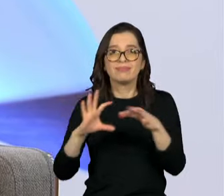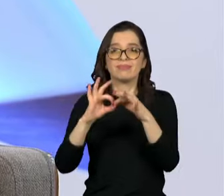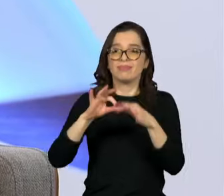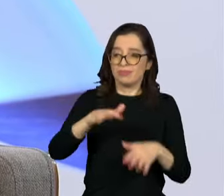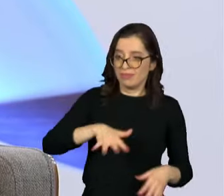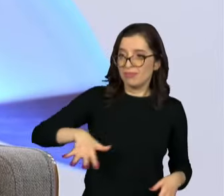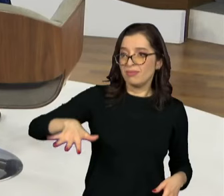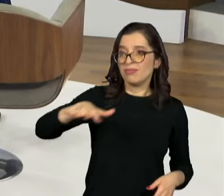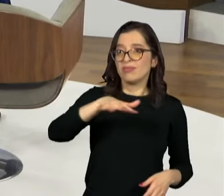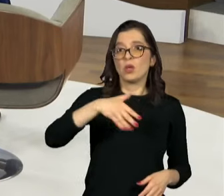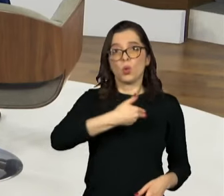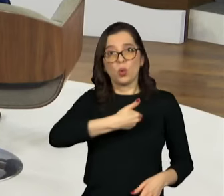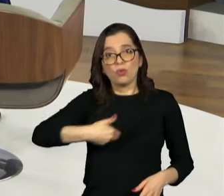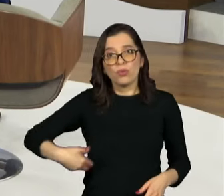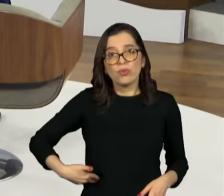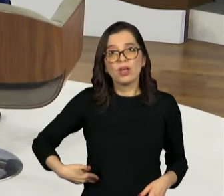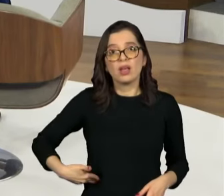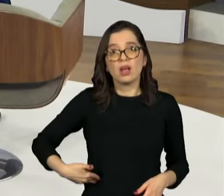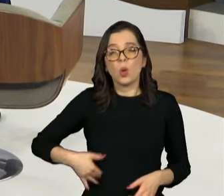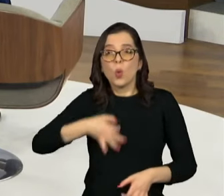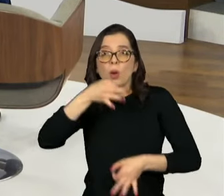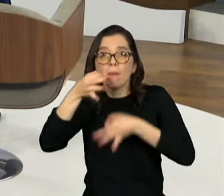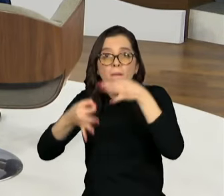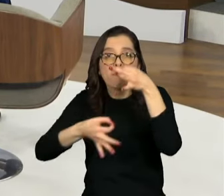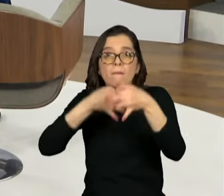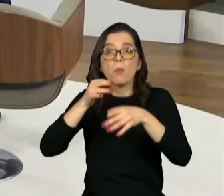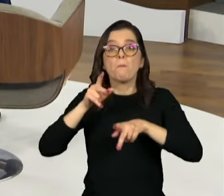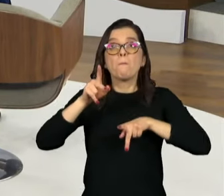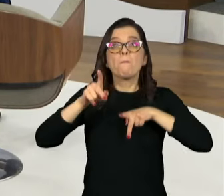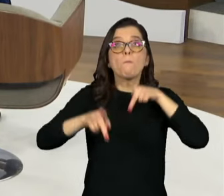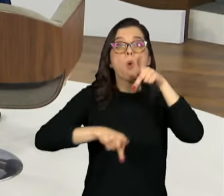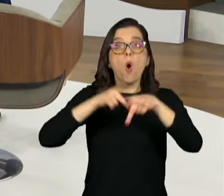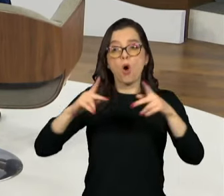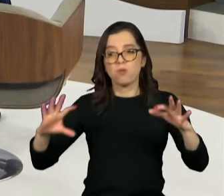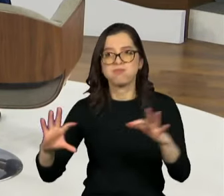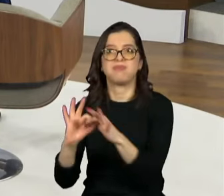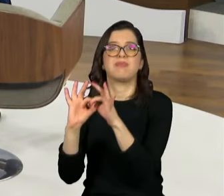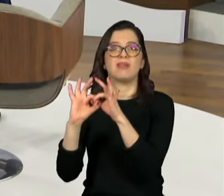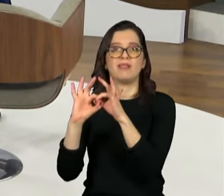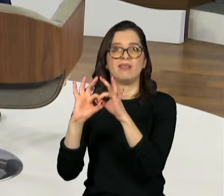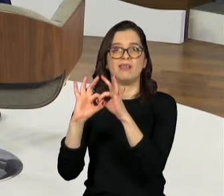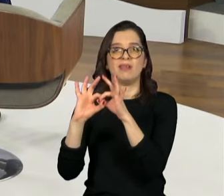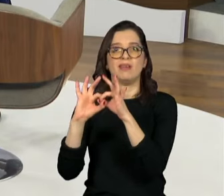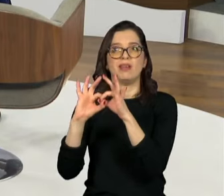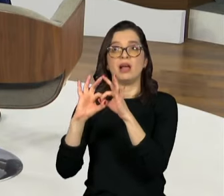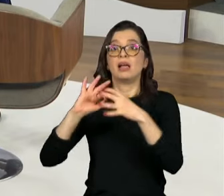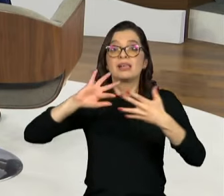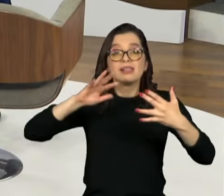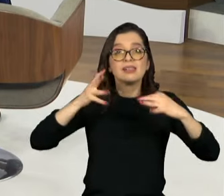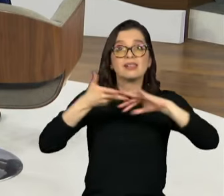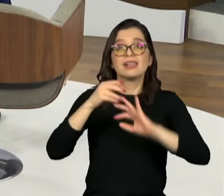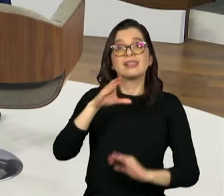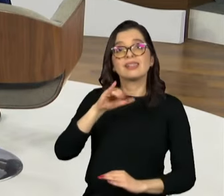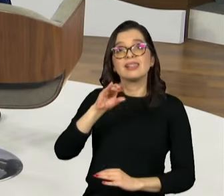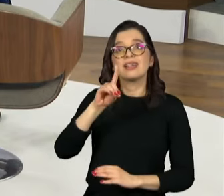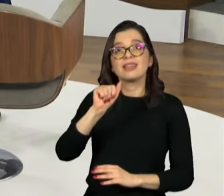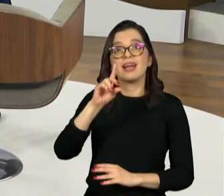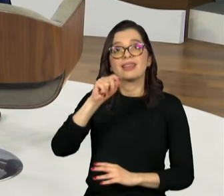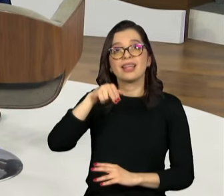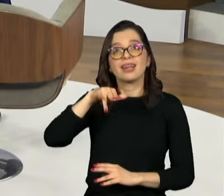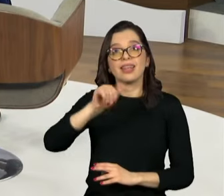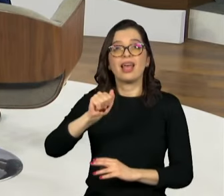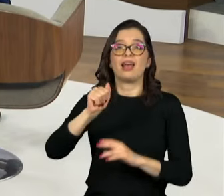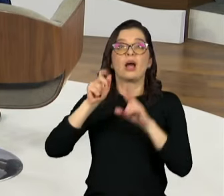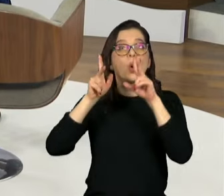Eu o ouvi recentemente numa palestra dizendo que a solução é que os cidadãos se tornem todos filósofos. Mas para que as